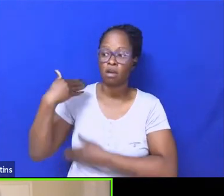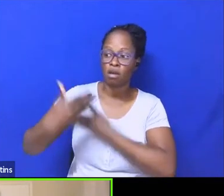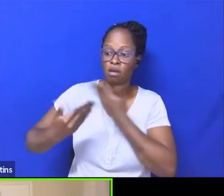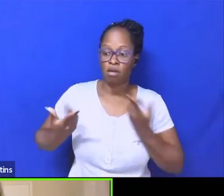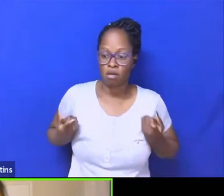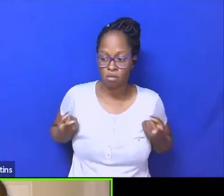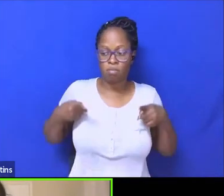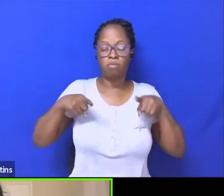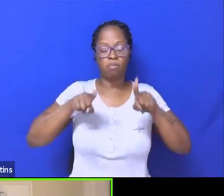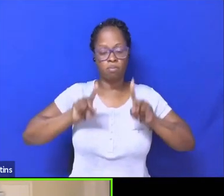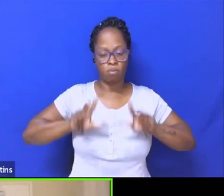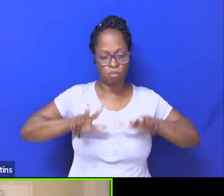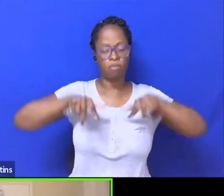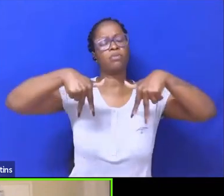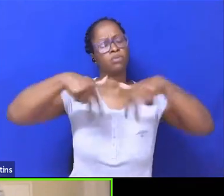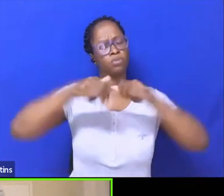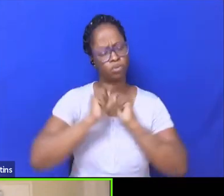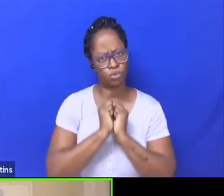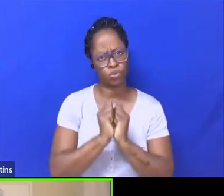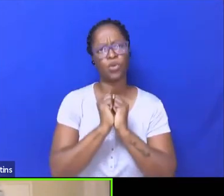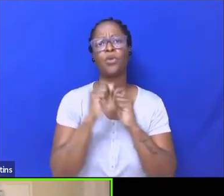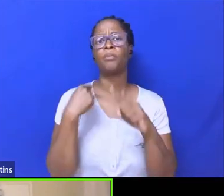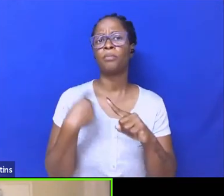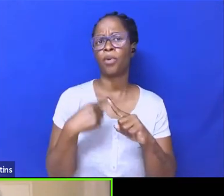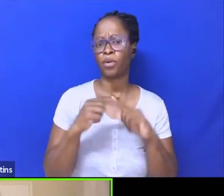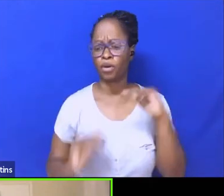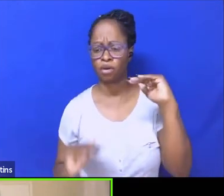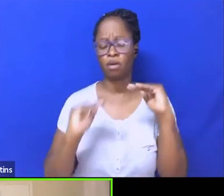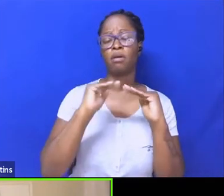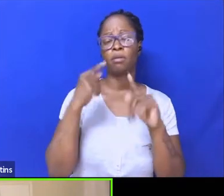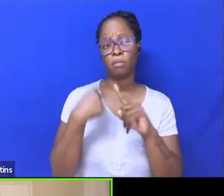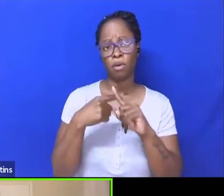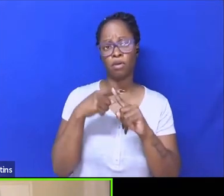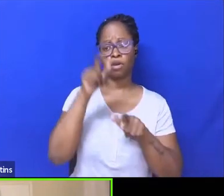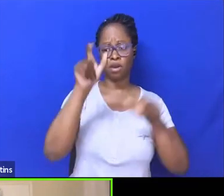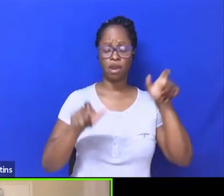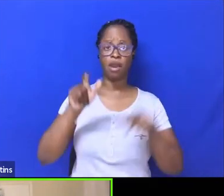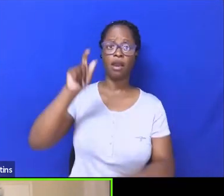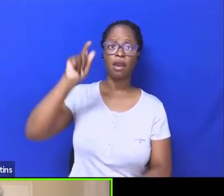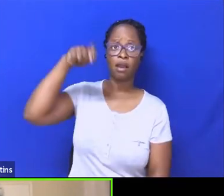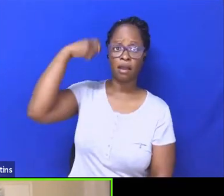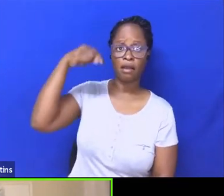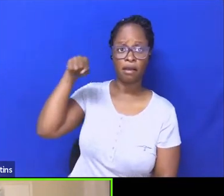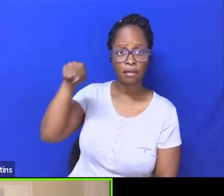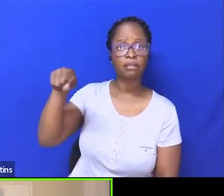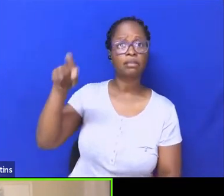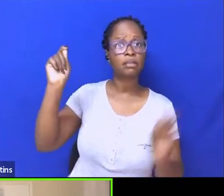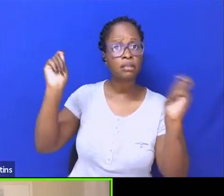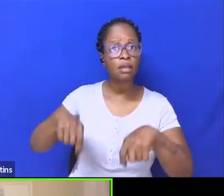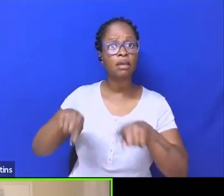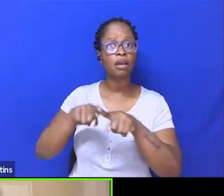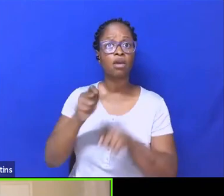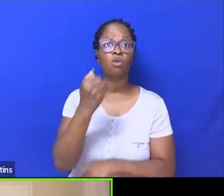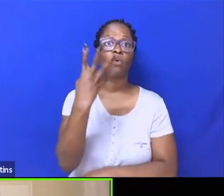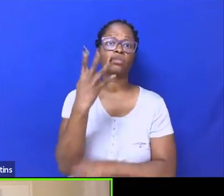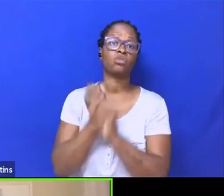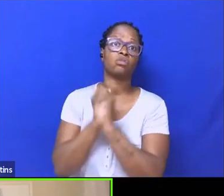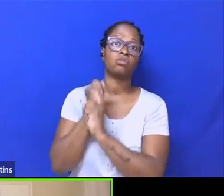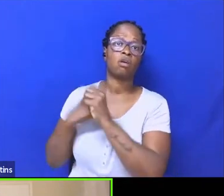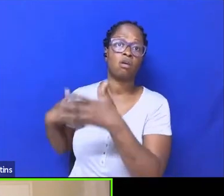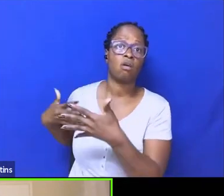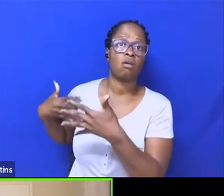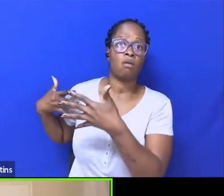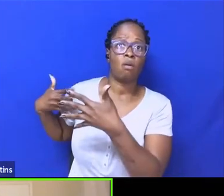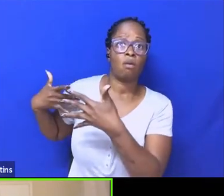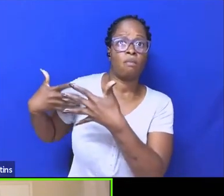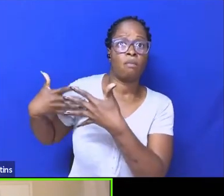Argentina passaram 14 anos organizando-se por o direito a um aborto livre legal seguro e gratuito sem essa